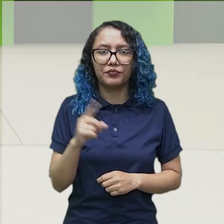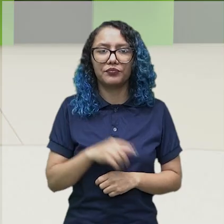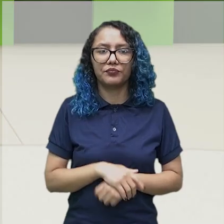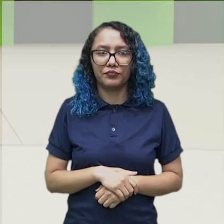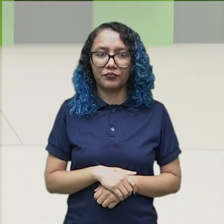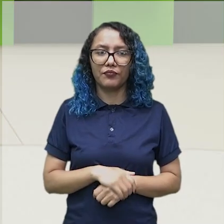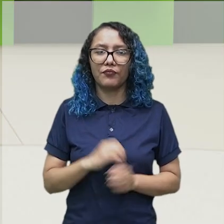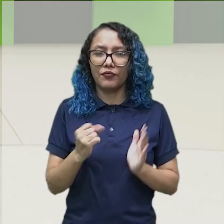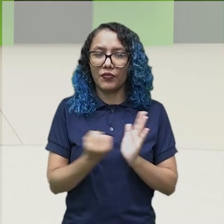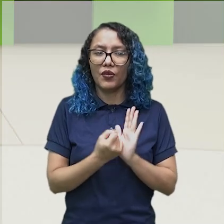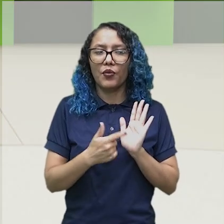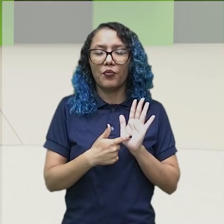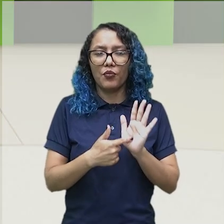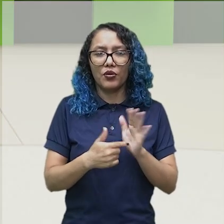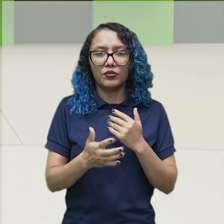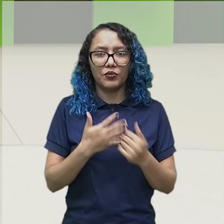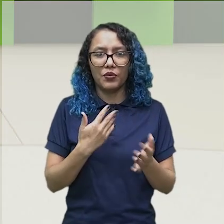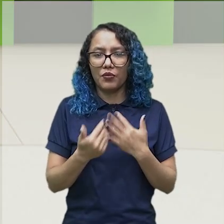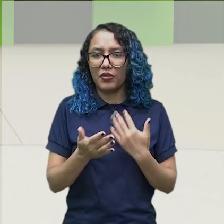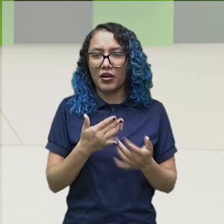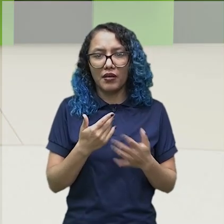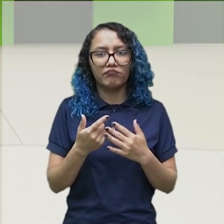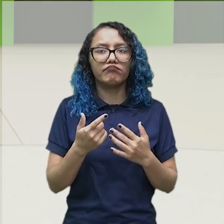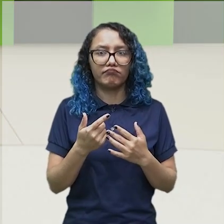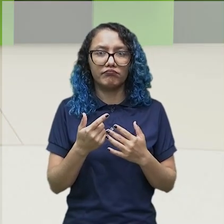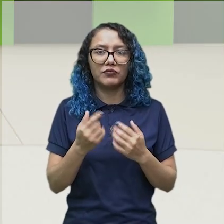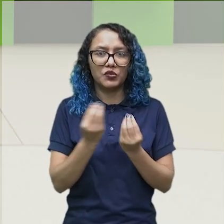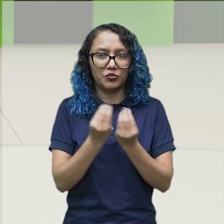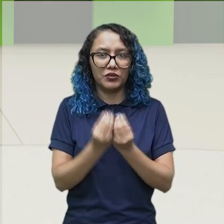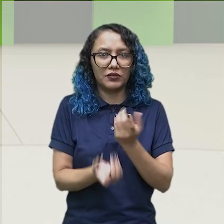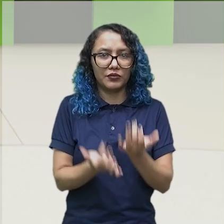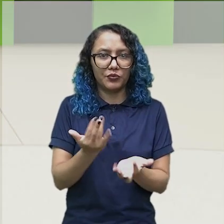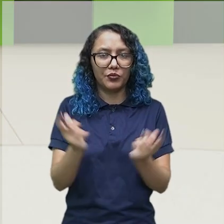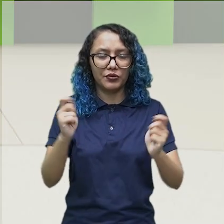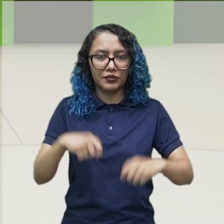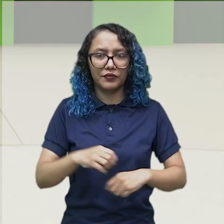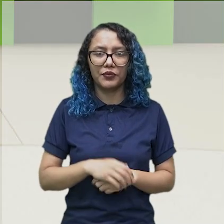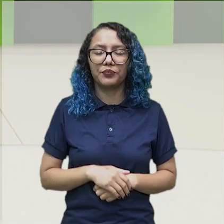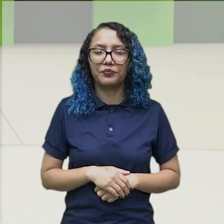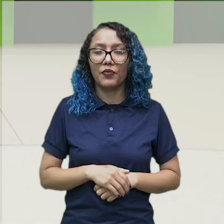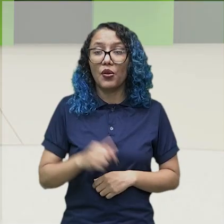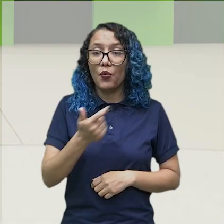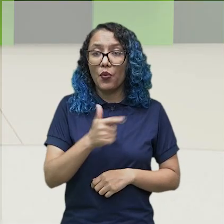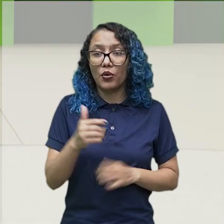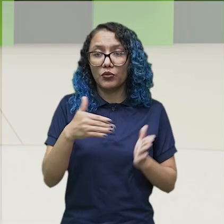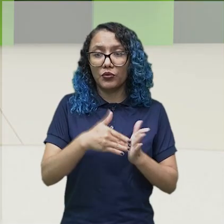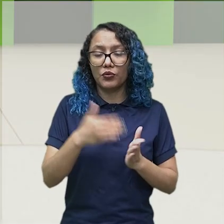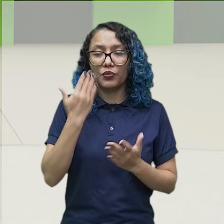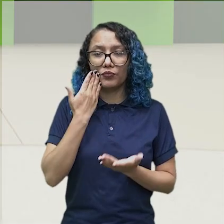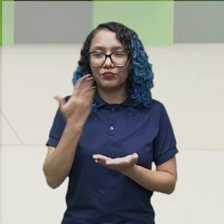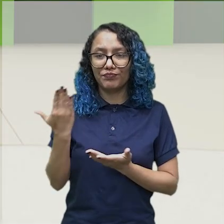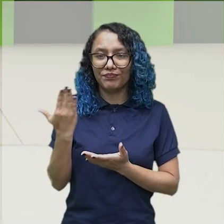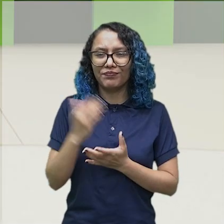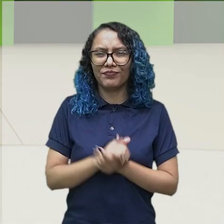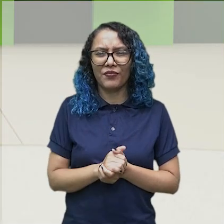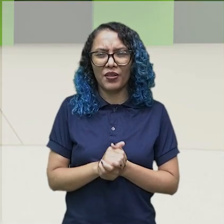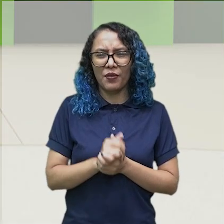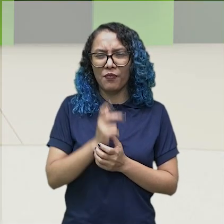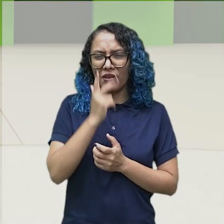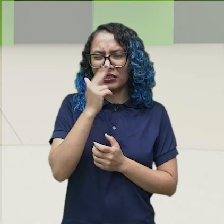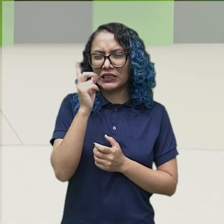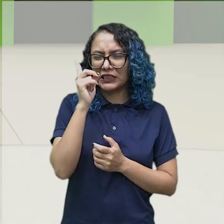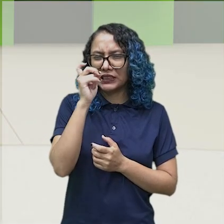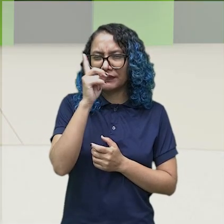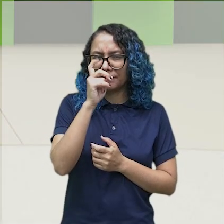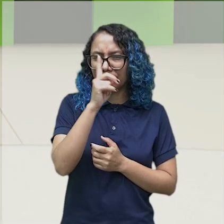símbolo pode indicar qualquer uma dessas substâncias. E temos ainda o último ali, né, que é mais difícil de